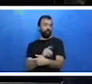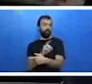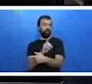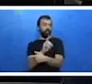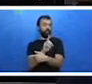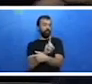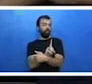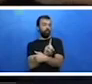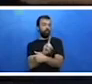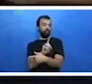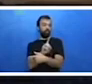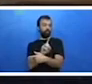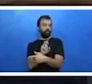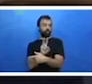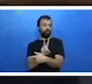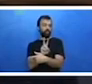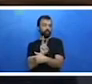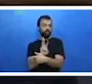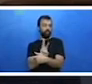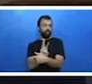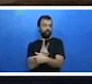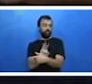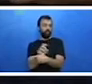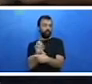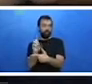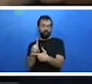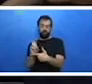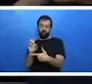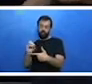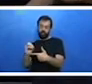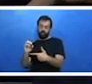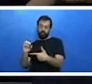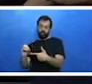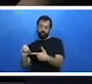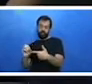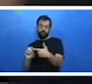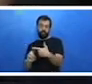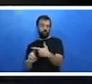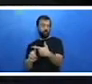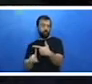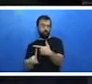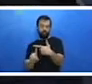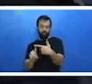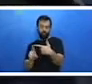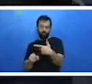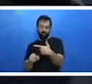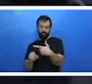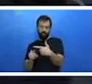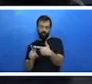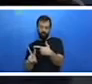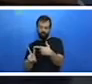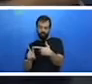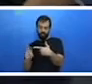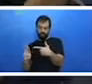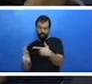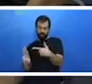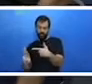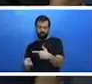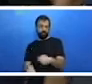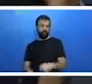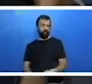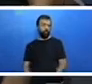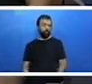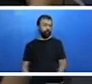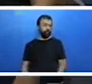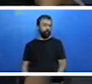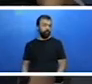23 centésimos. 1 inteiro, 23 centésimos. O que vocês têm que prestar atenção nesses quadros? Se